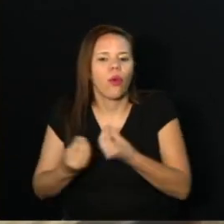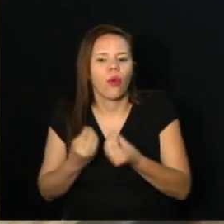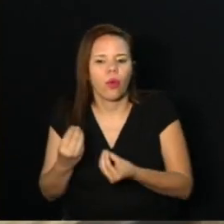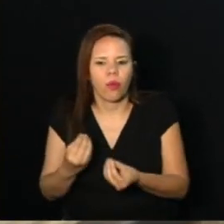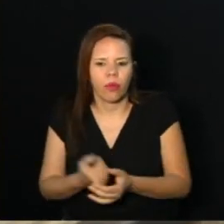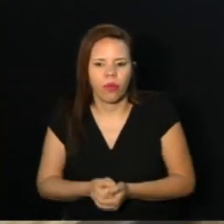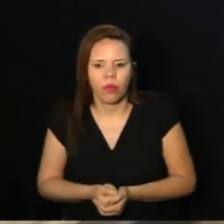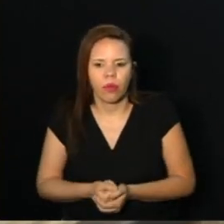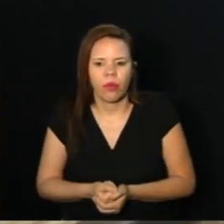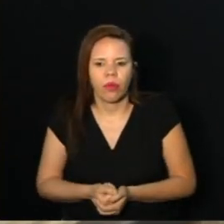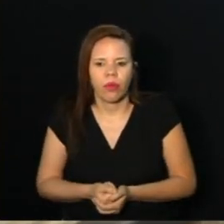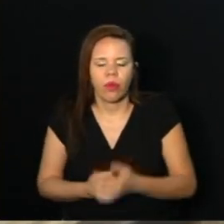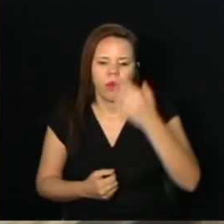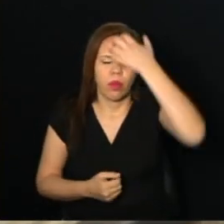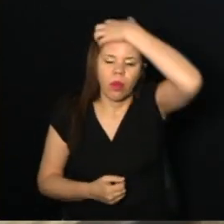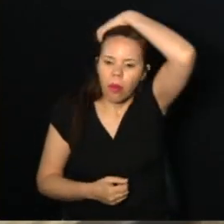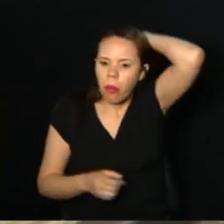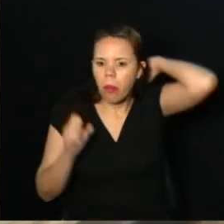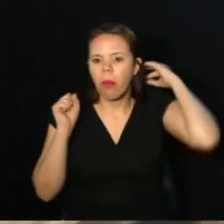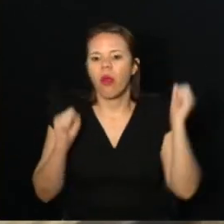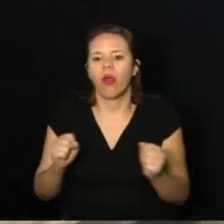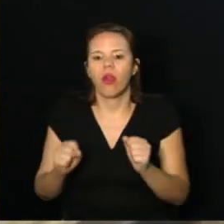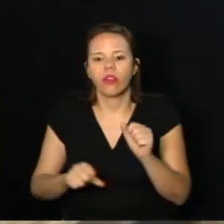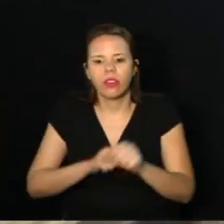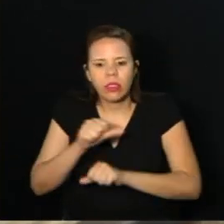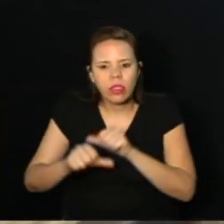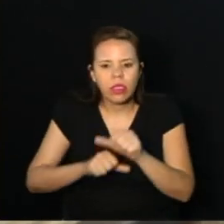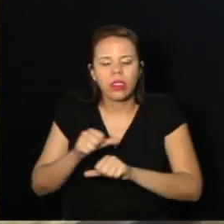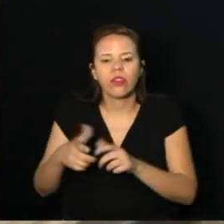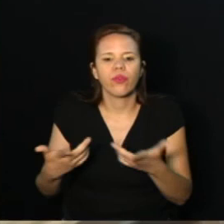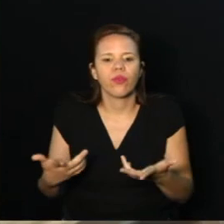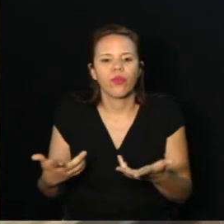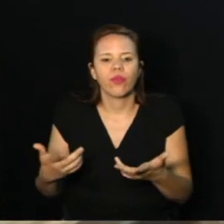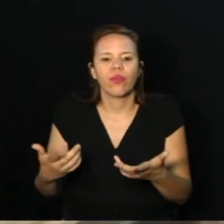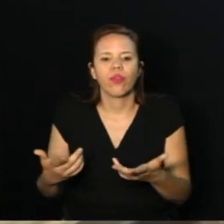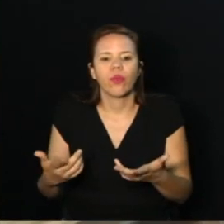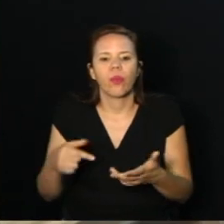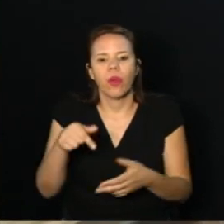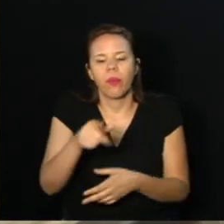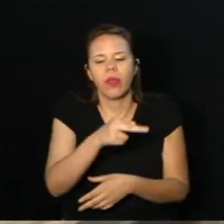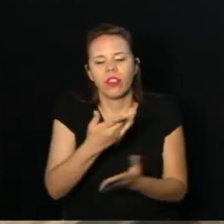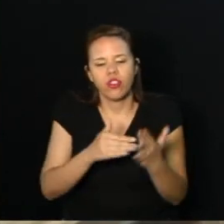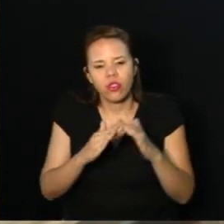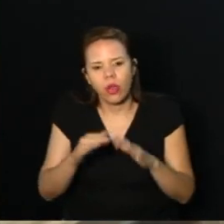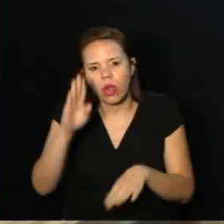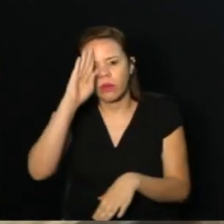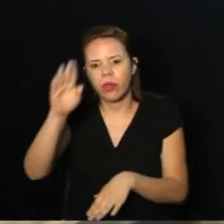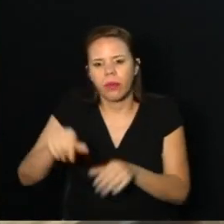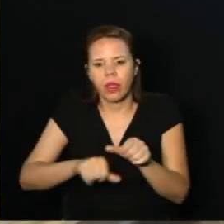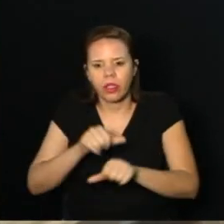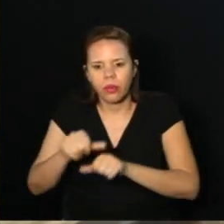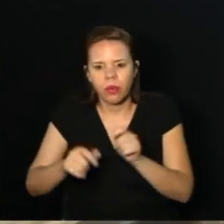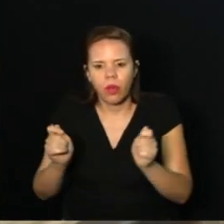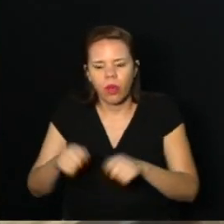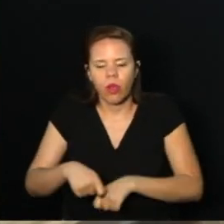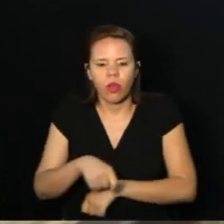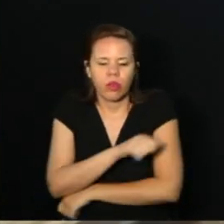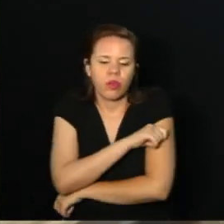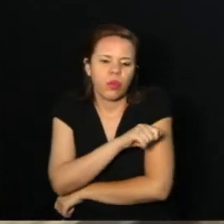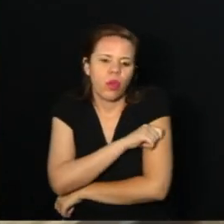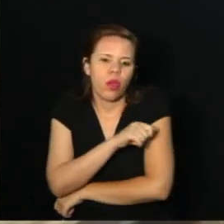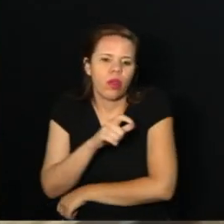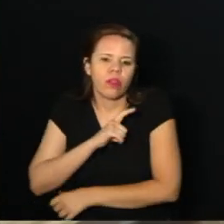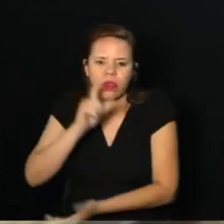como isso pode ser transportado para a escola, principalmente. O aluno com